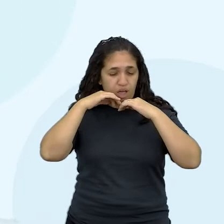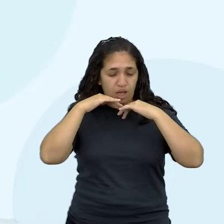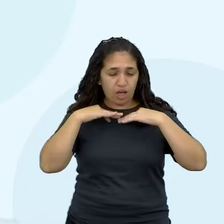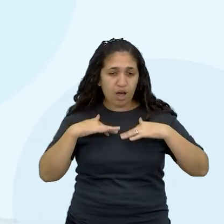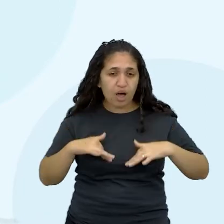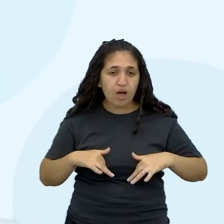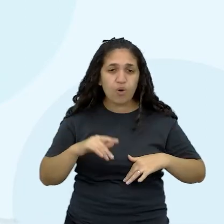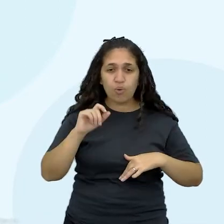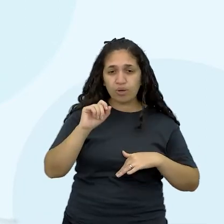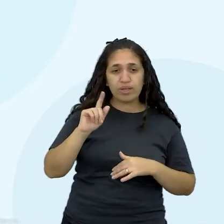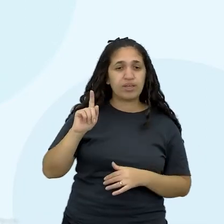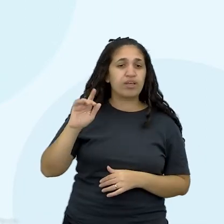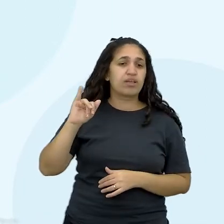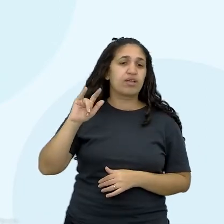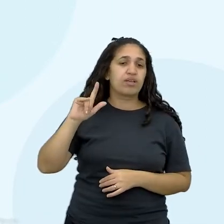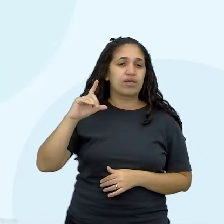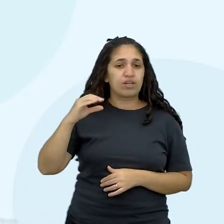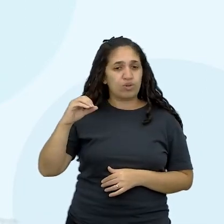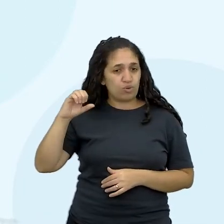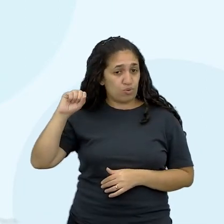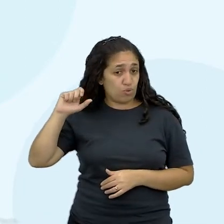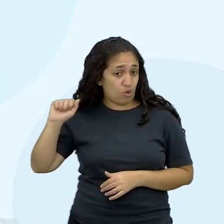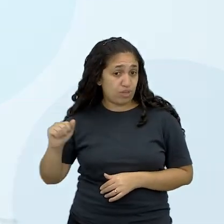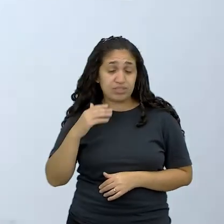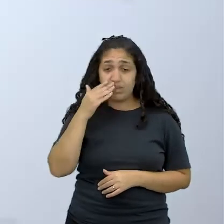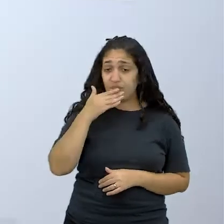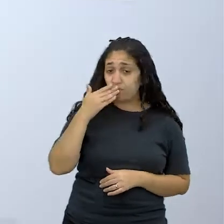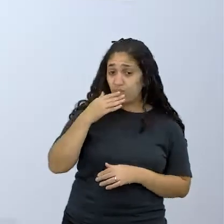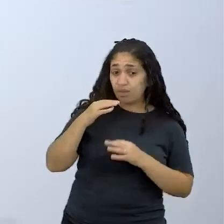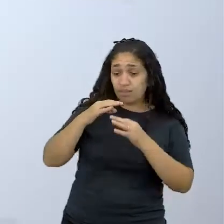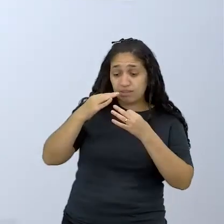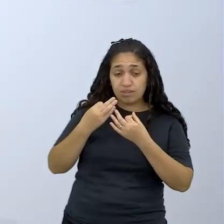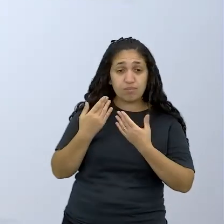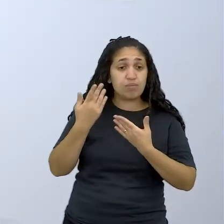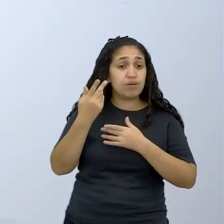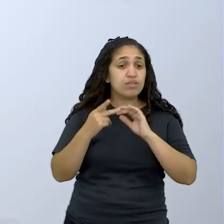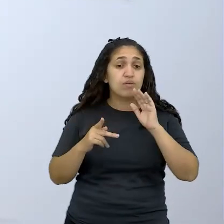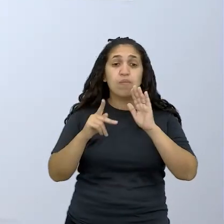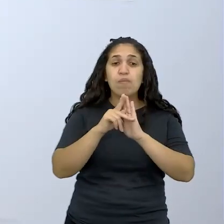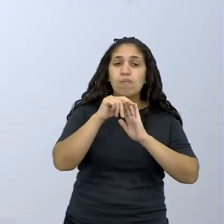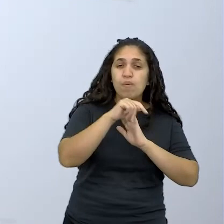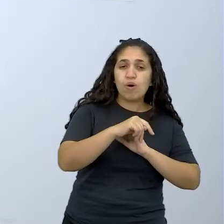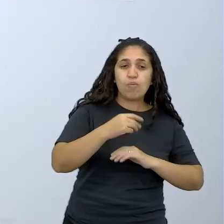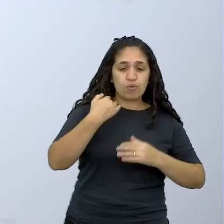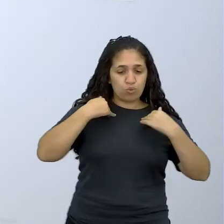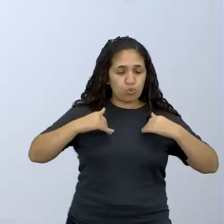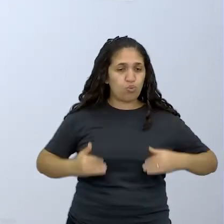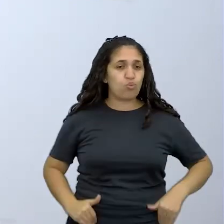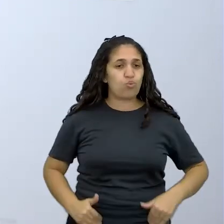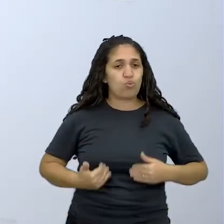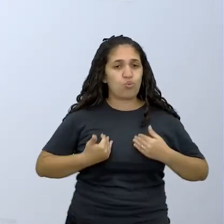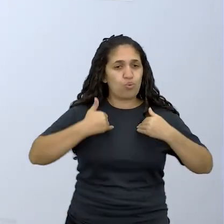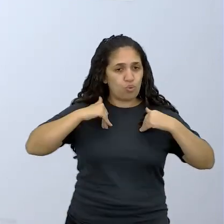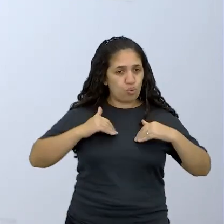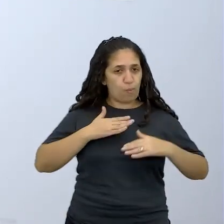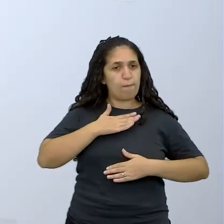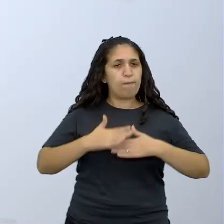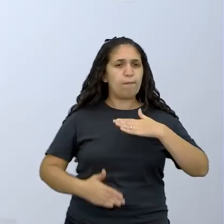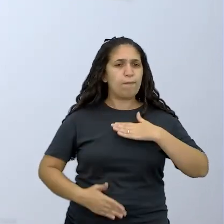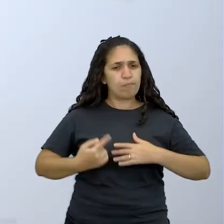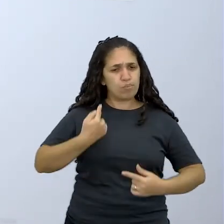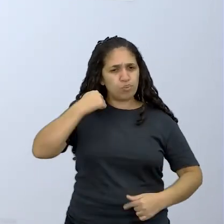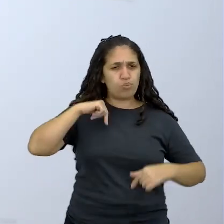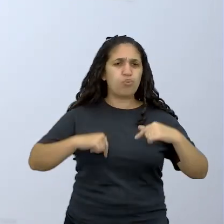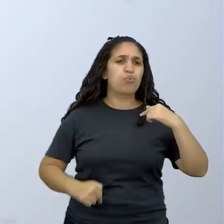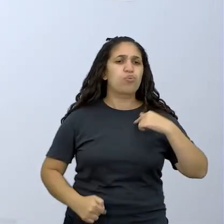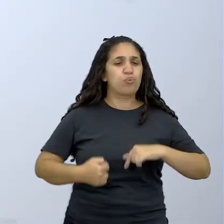de glicose. E glicose é o açúcar simples que está presente então no nosso corpo e faz parte do funcionamento do